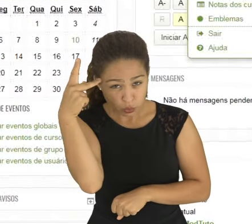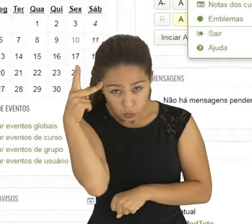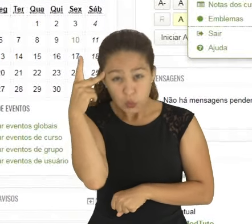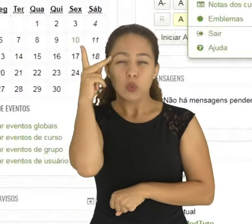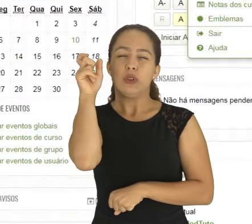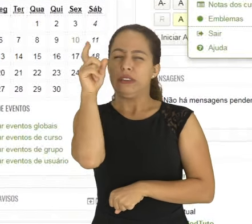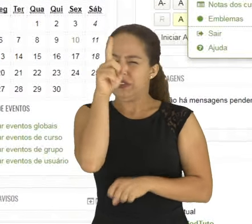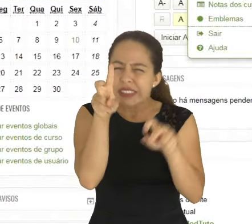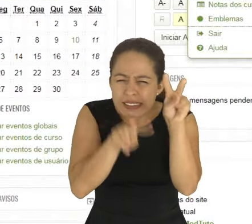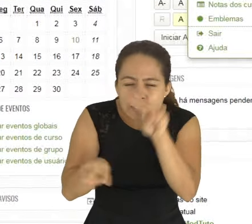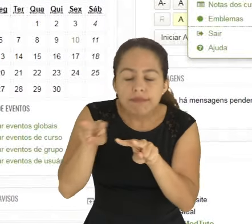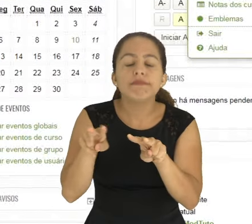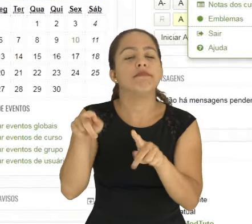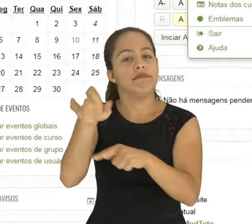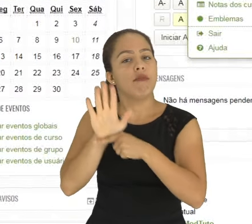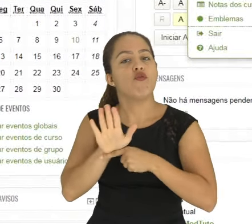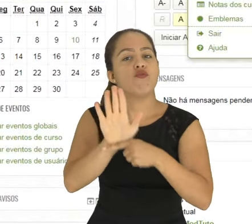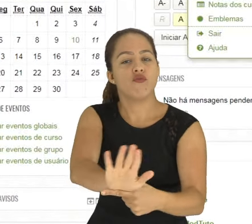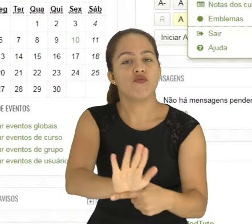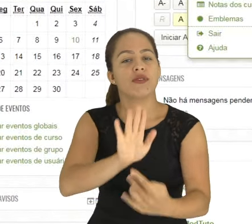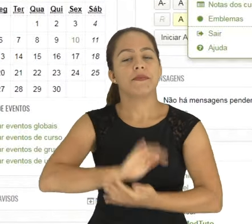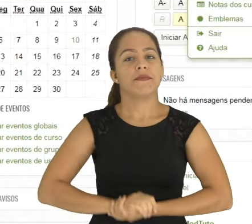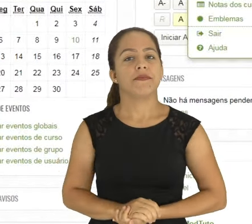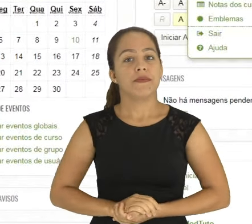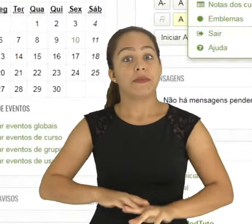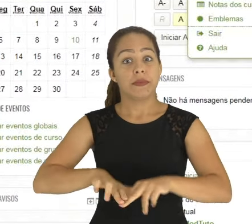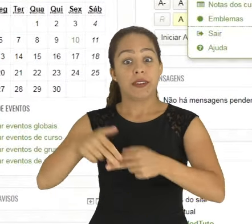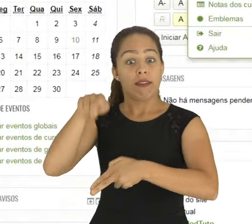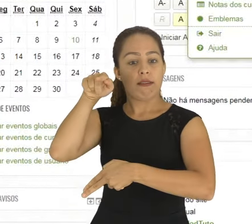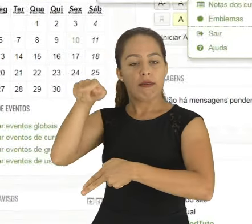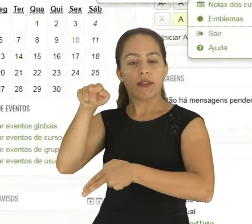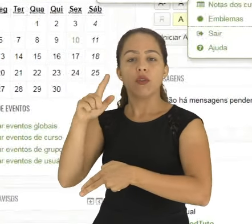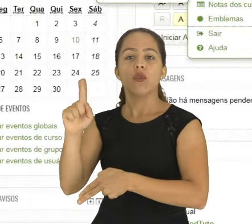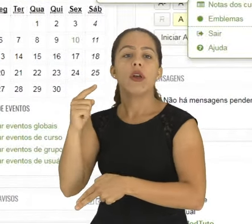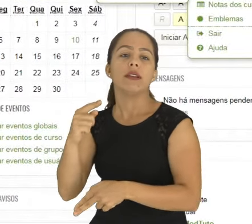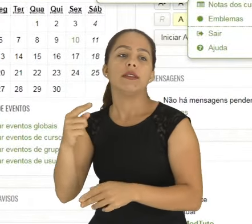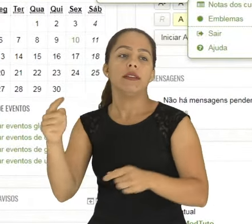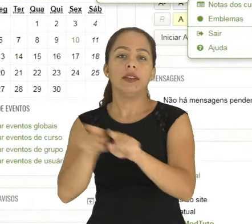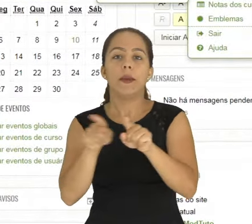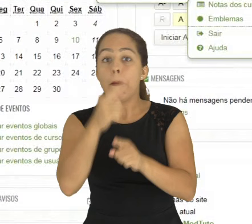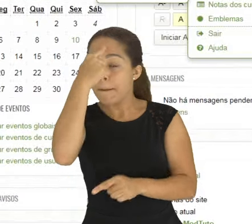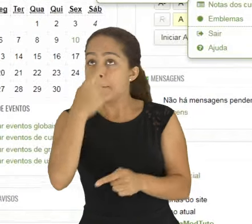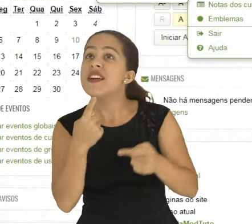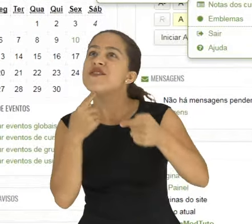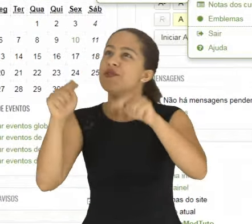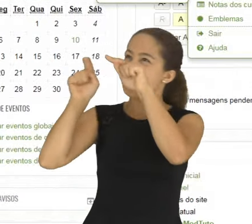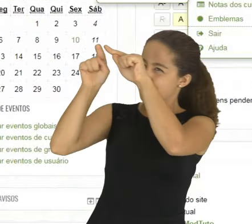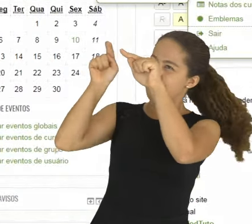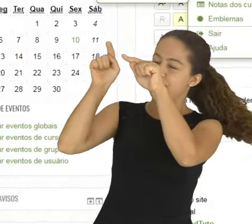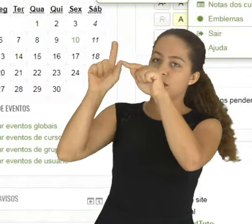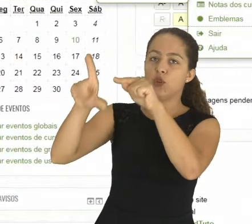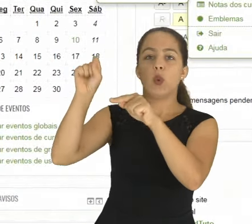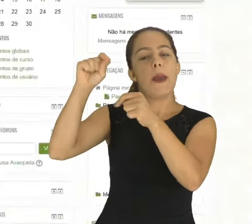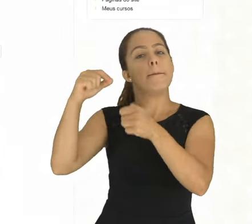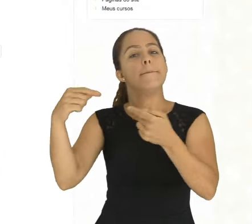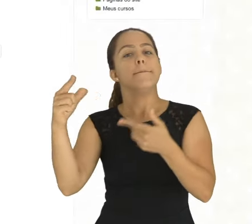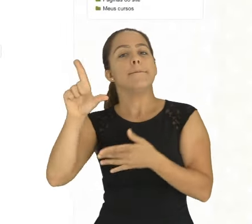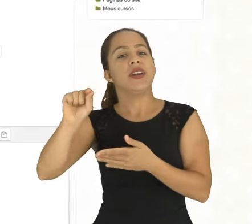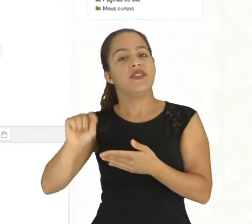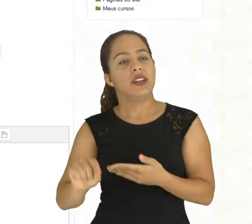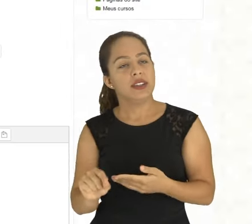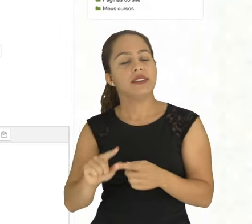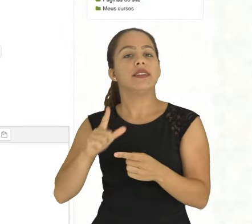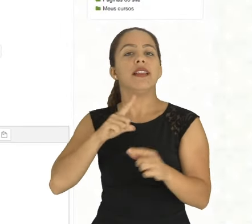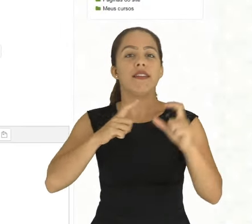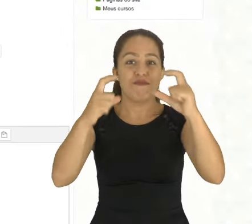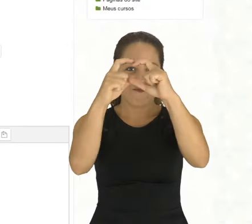no campo superior direito, onde estará o nome de vocês. A partir daí, acessamos Preferências e vamos em Modificar o perfil. Nessa